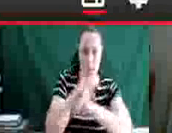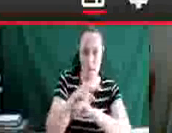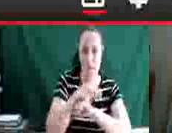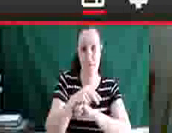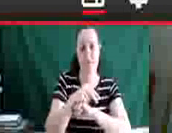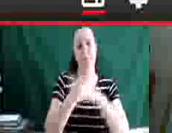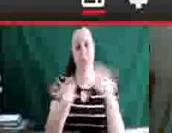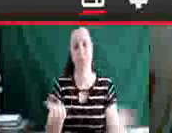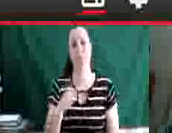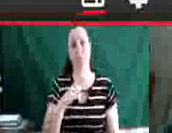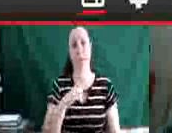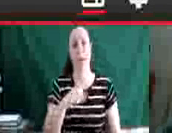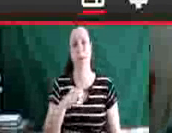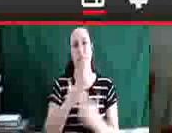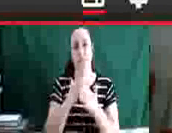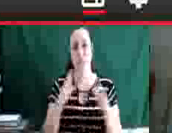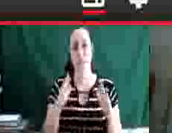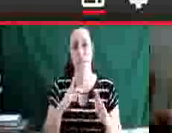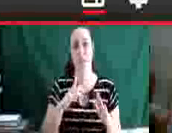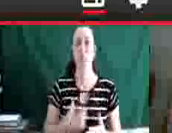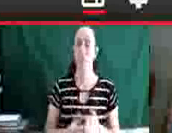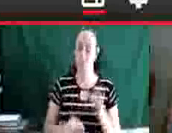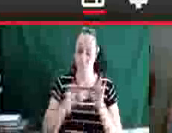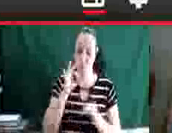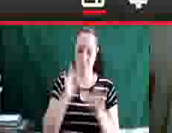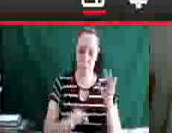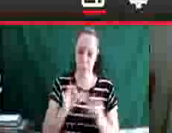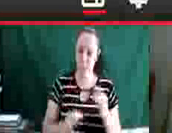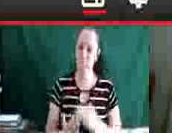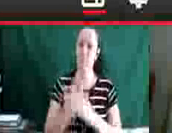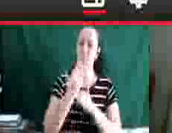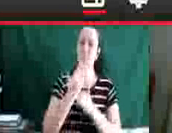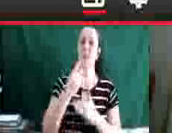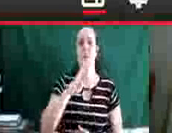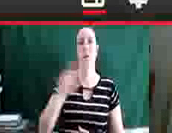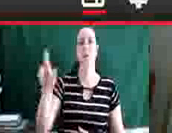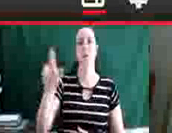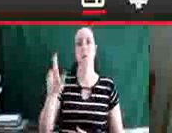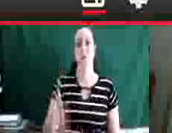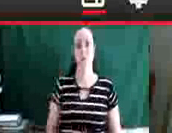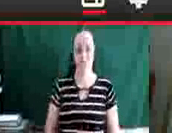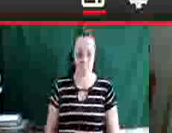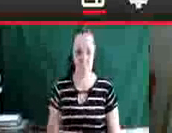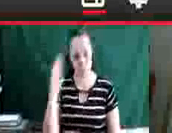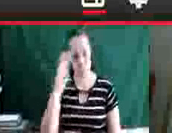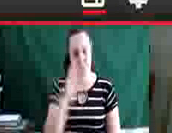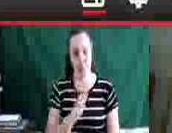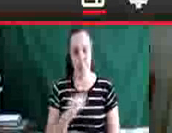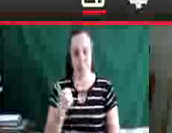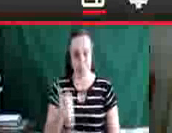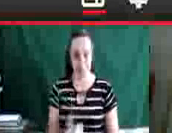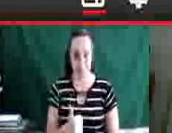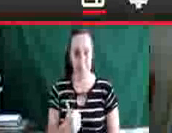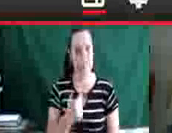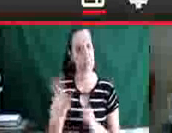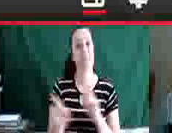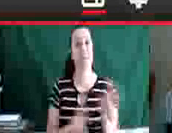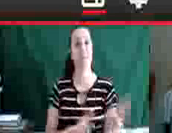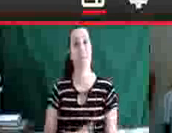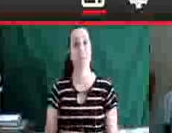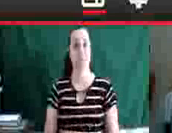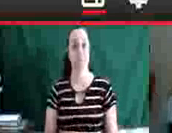nome do domínio, numa linguagem que nós entendemos, para o endereço IP do servidor que está o navegador,